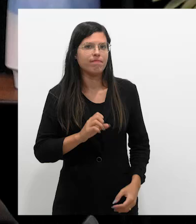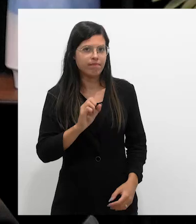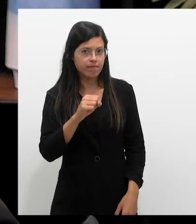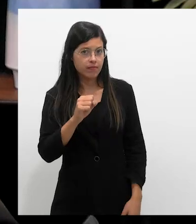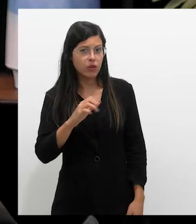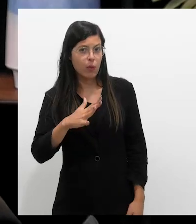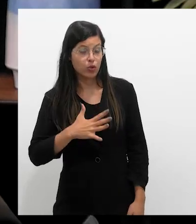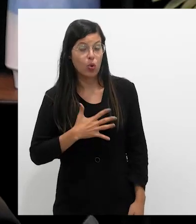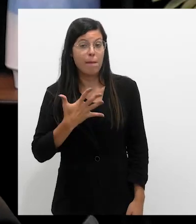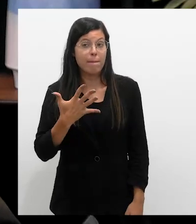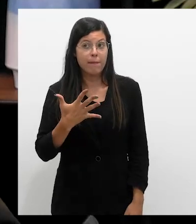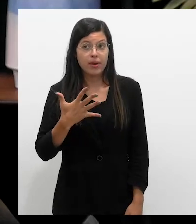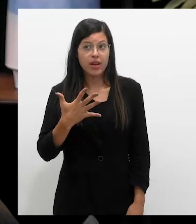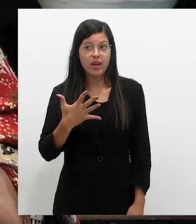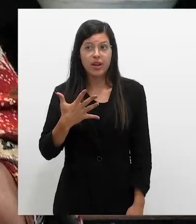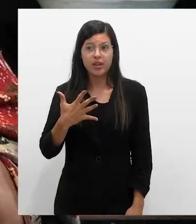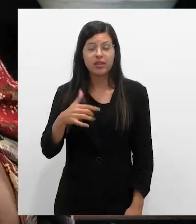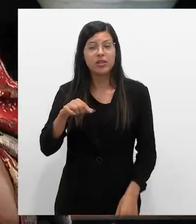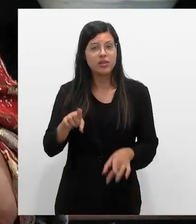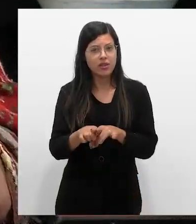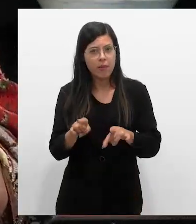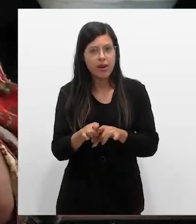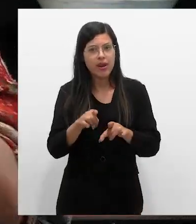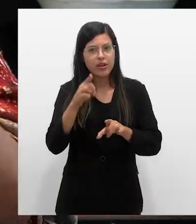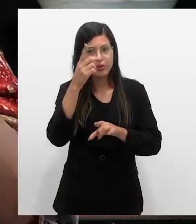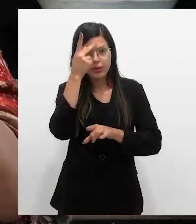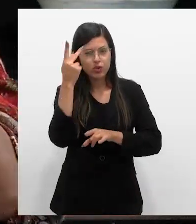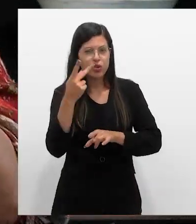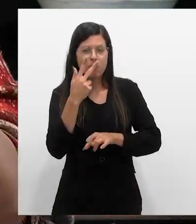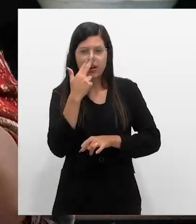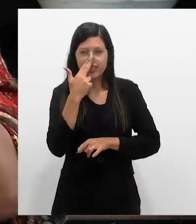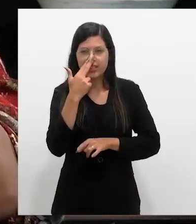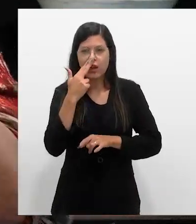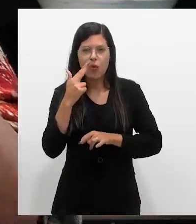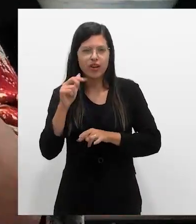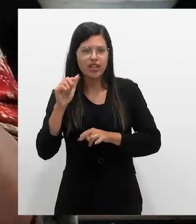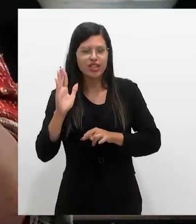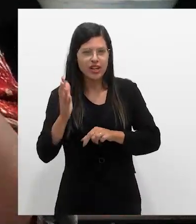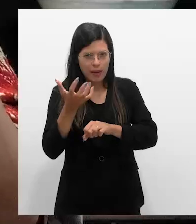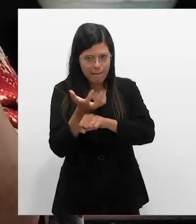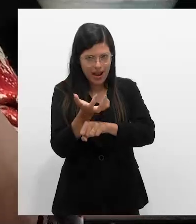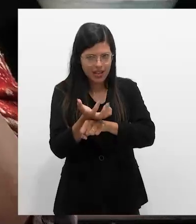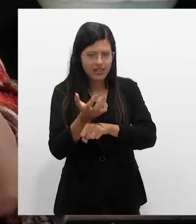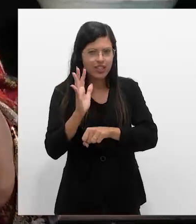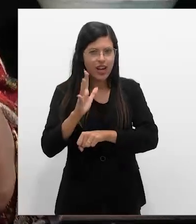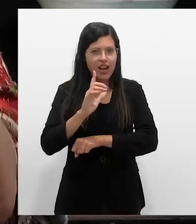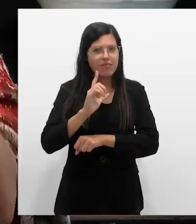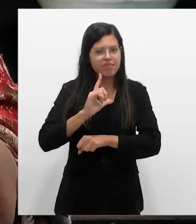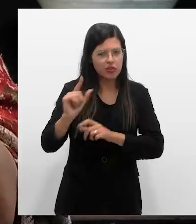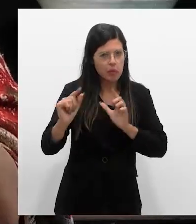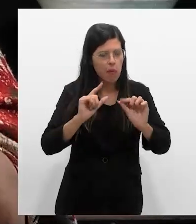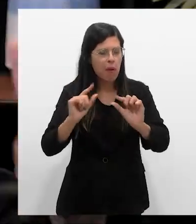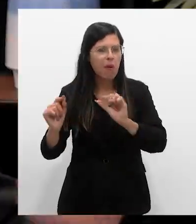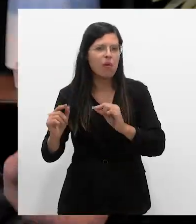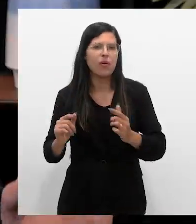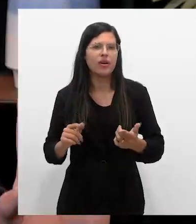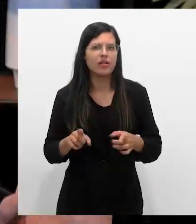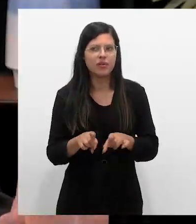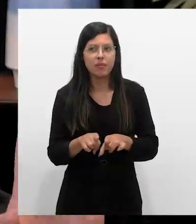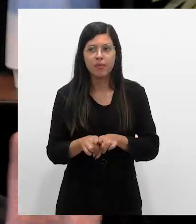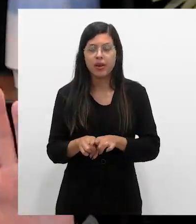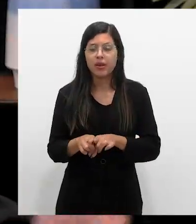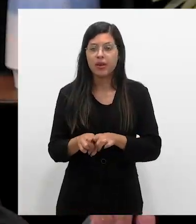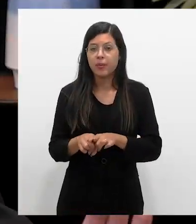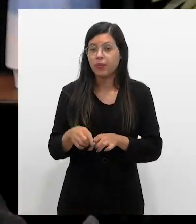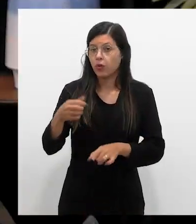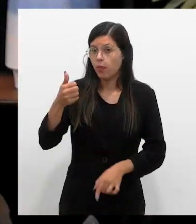na dúvida, né? certa surpresa, inclusive a praça na hora nem já estava um pouco mais vazia, porque já tinham Mas tinha que, em saído algum momento, ia ter duas que